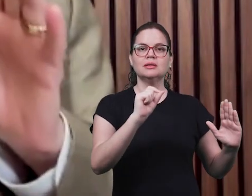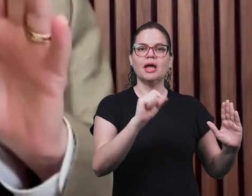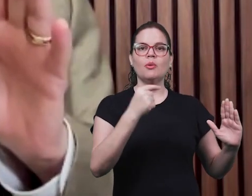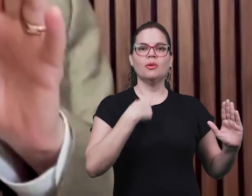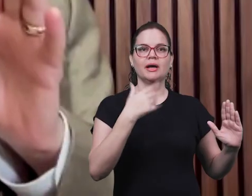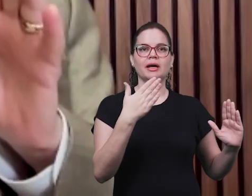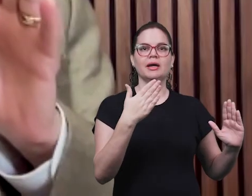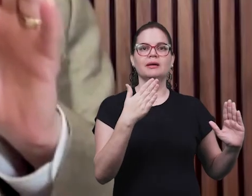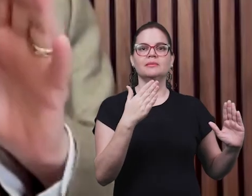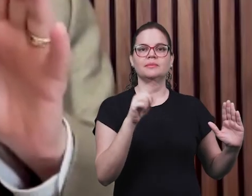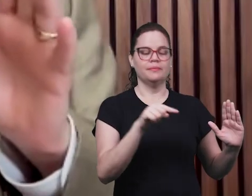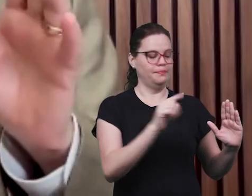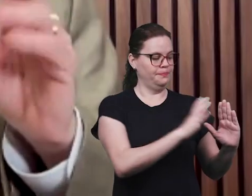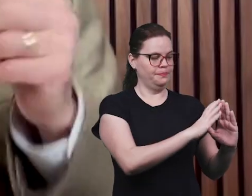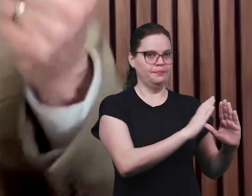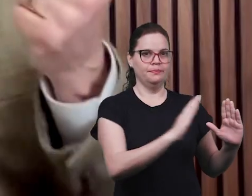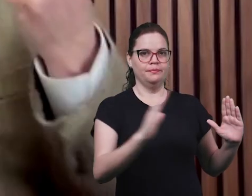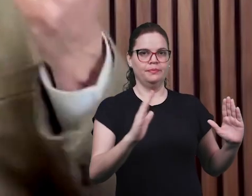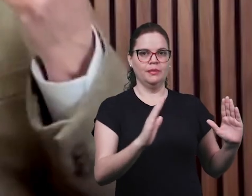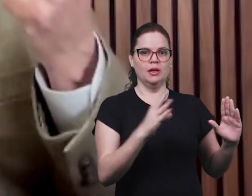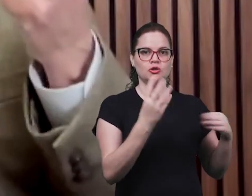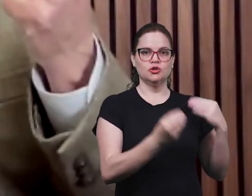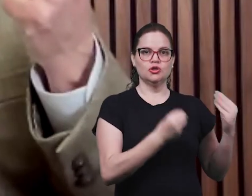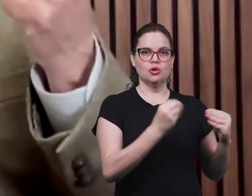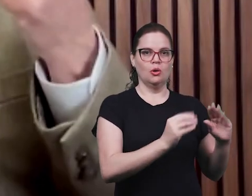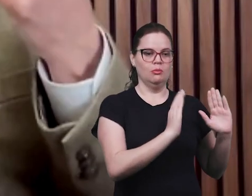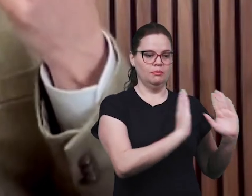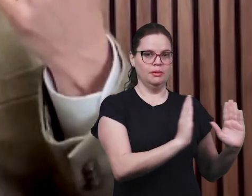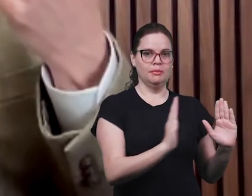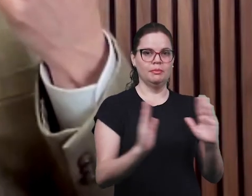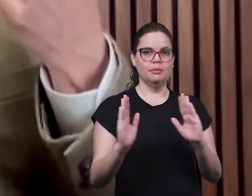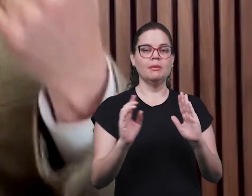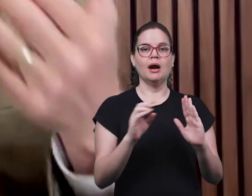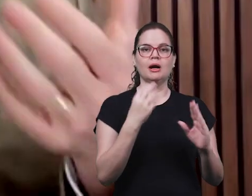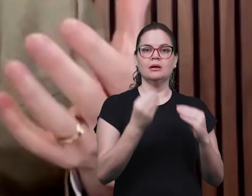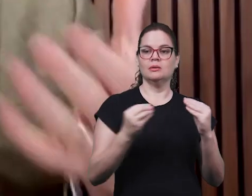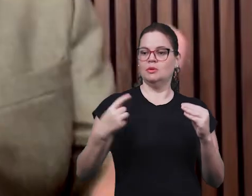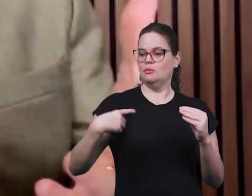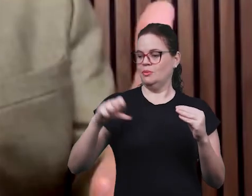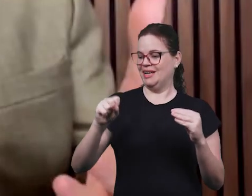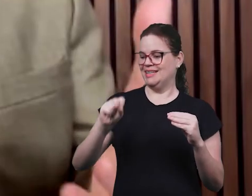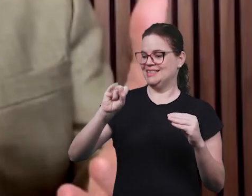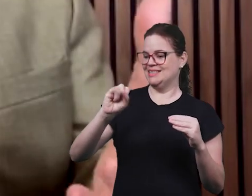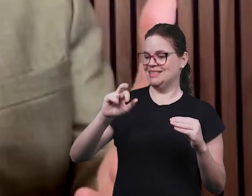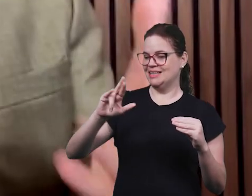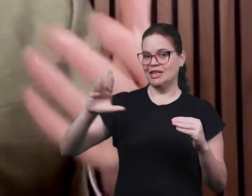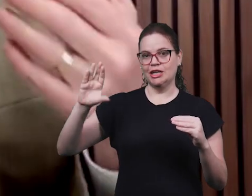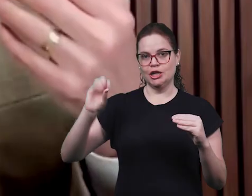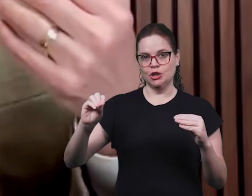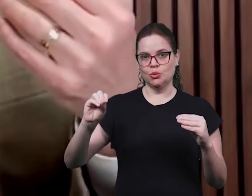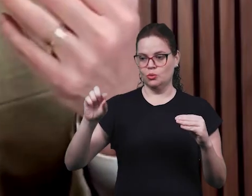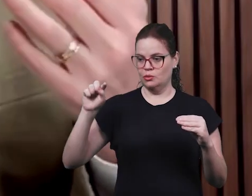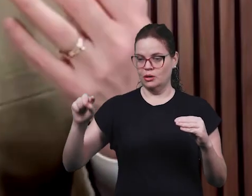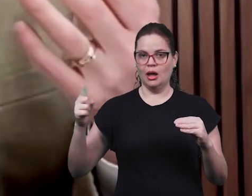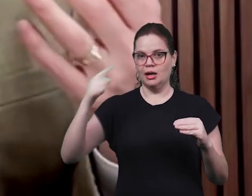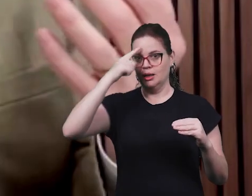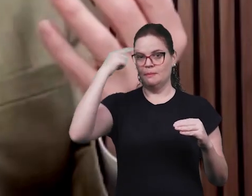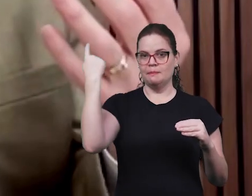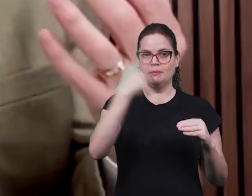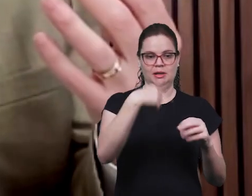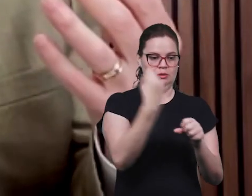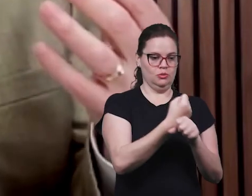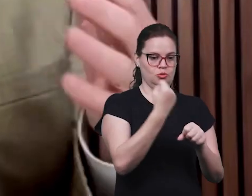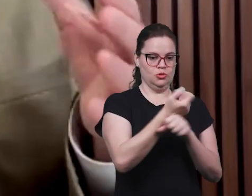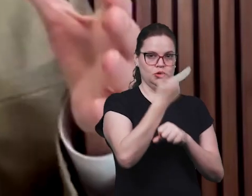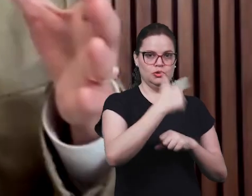Que desvio é esse? É um desvio progressivo da ordem de Ciro até a reconstrução, né? Até aquilo que